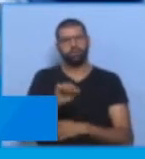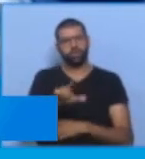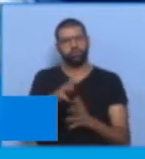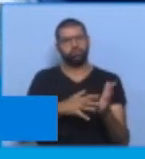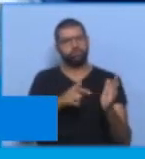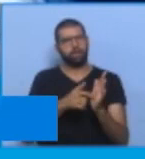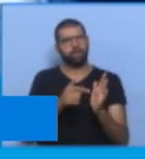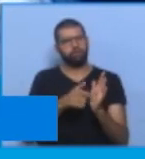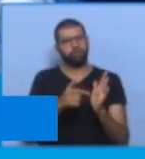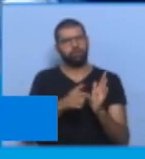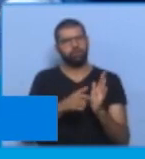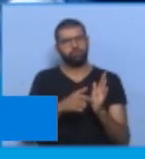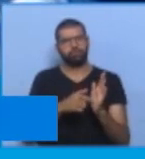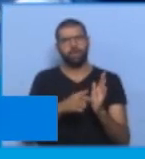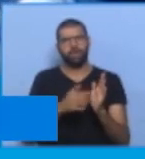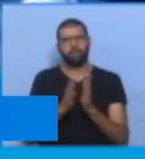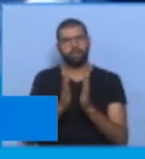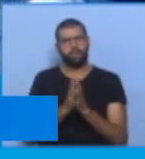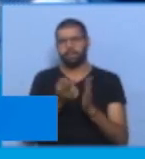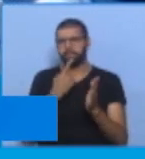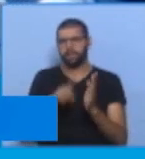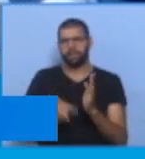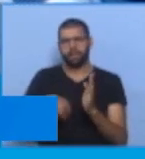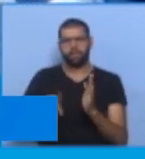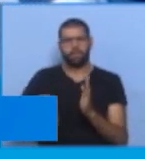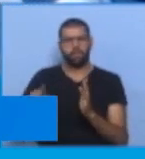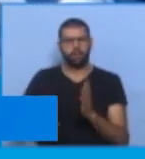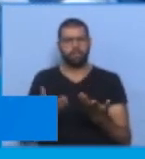que sai muitas vezes na liturgia. Não